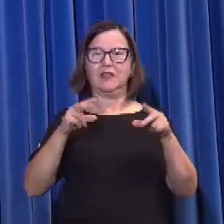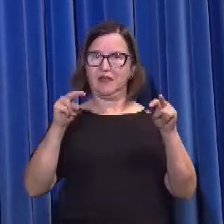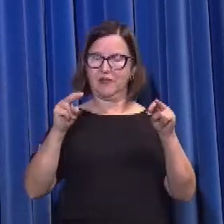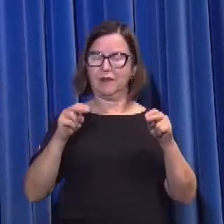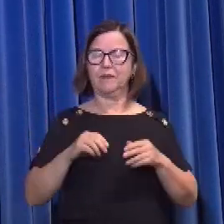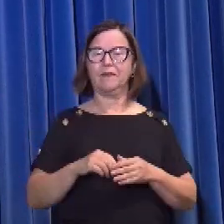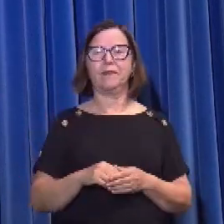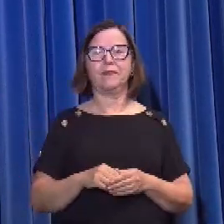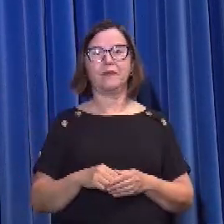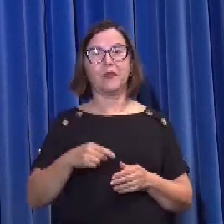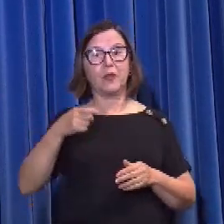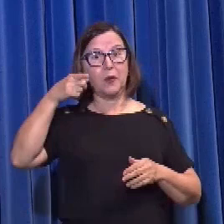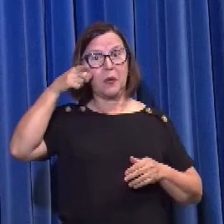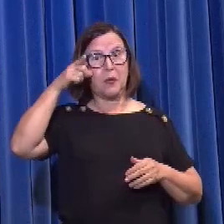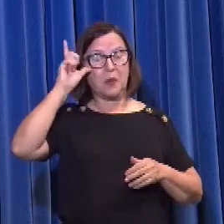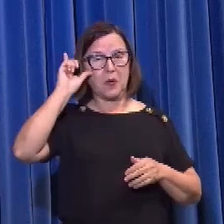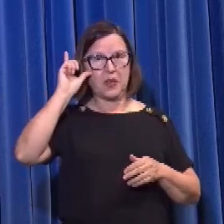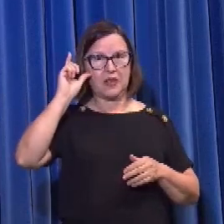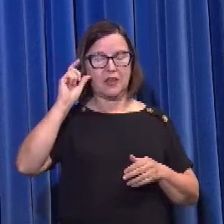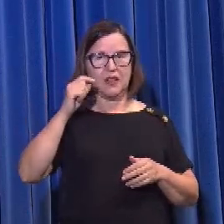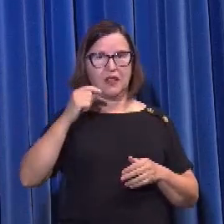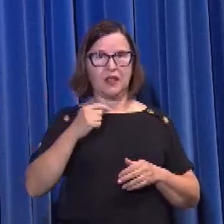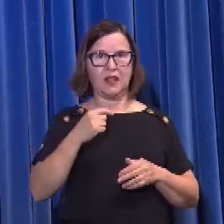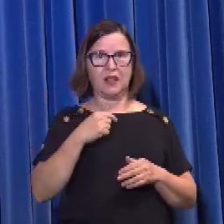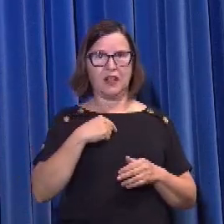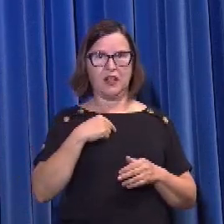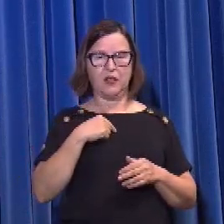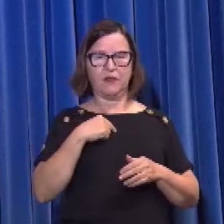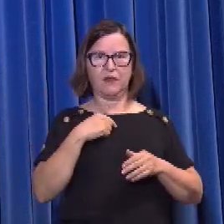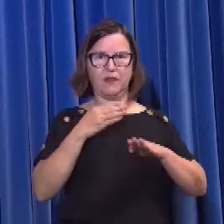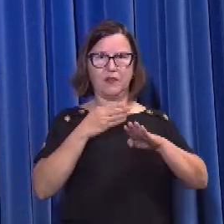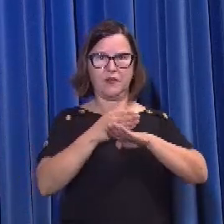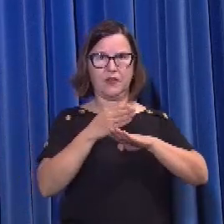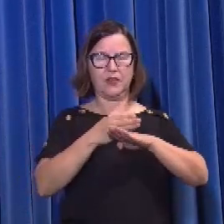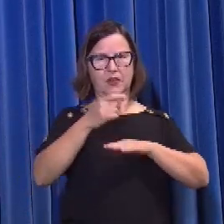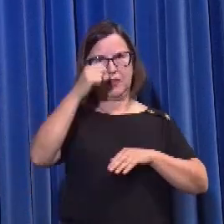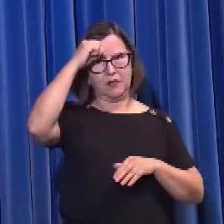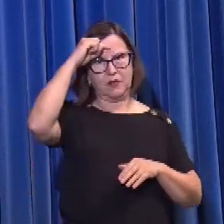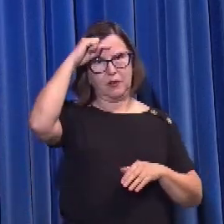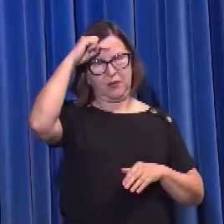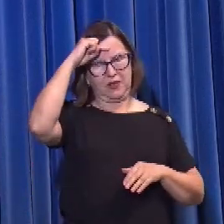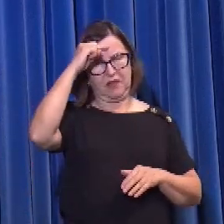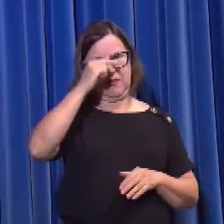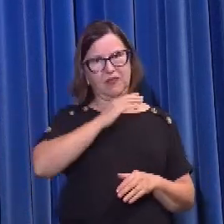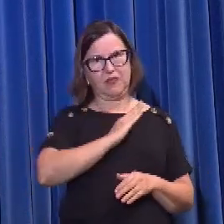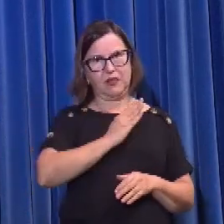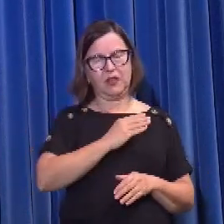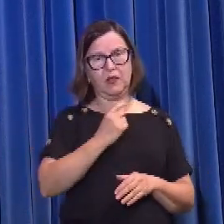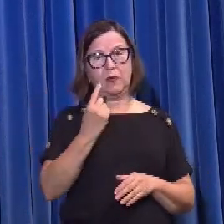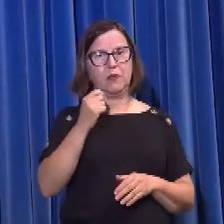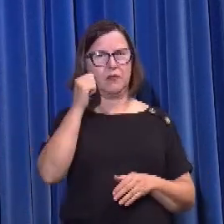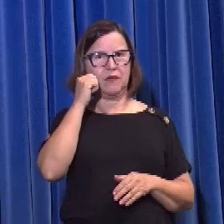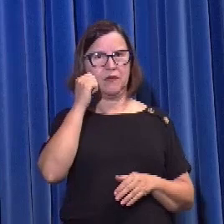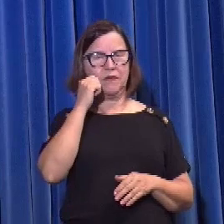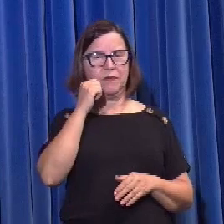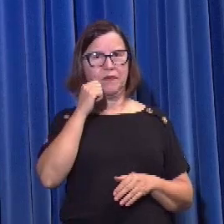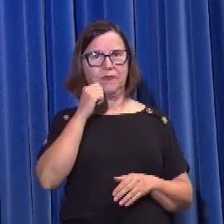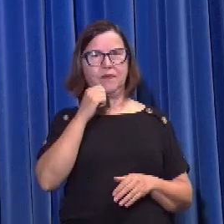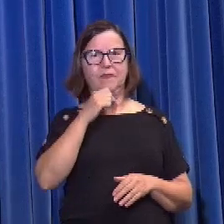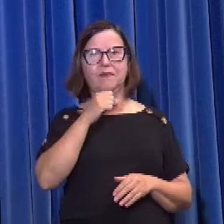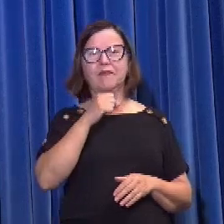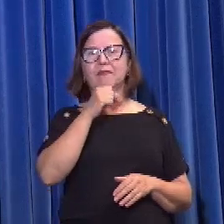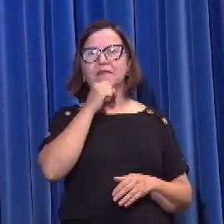Ontem, nesse exato momento, eu estava fazendo uma visita lá no Hospital do Coração para uma senhora de 79